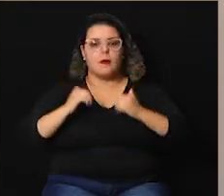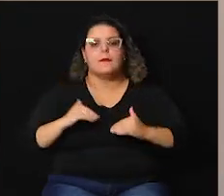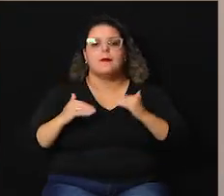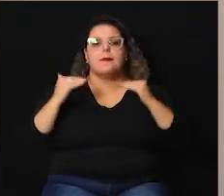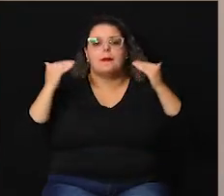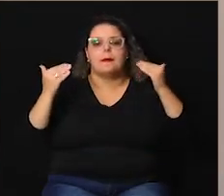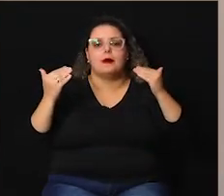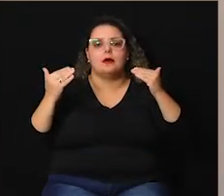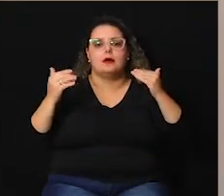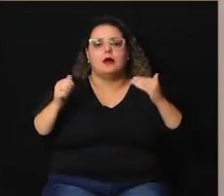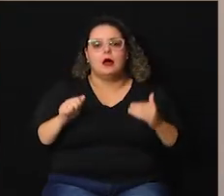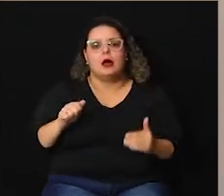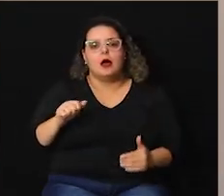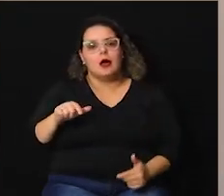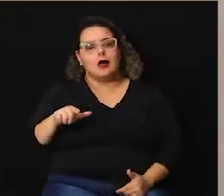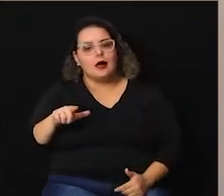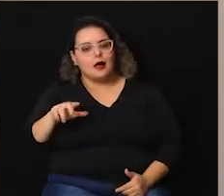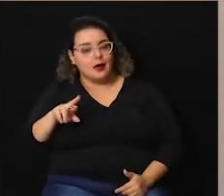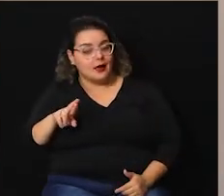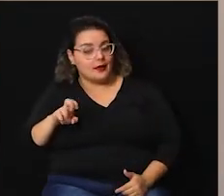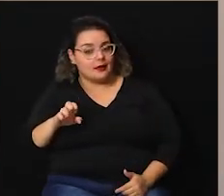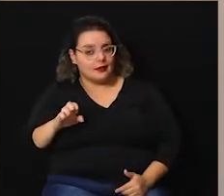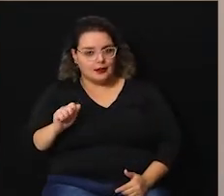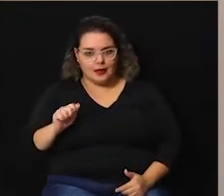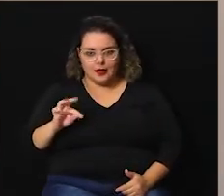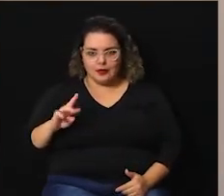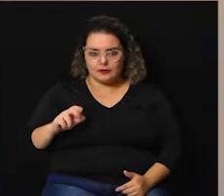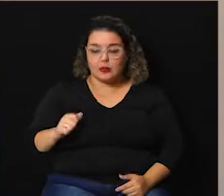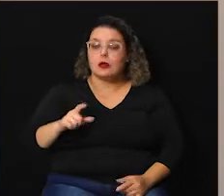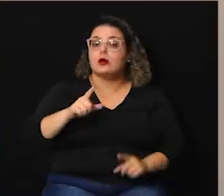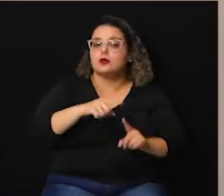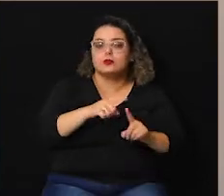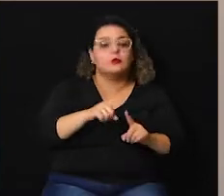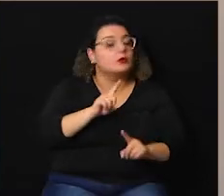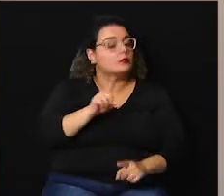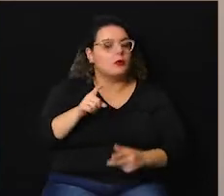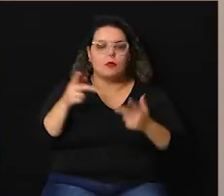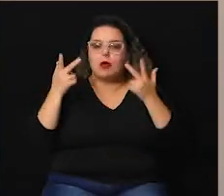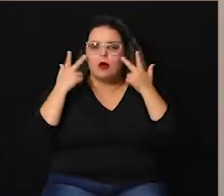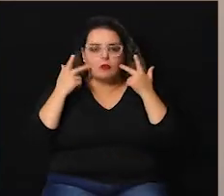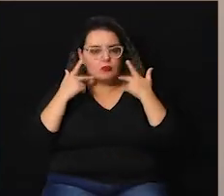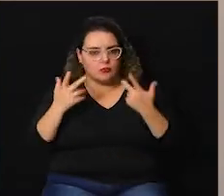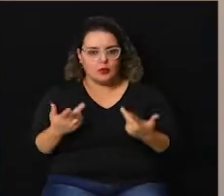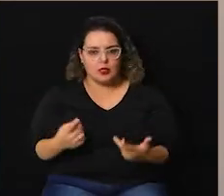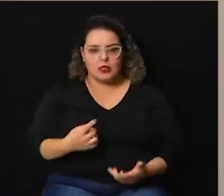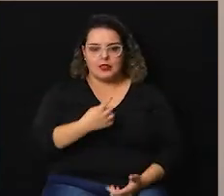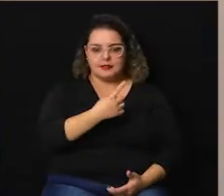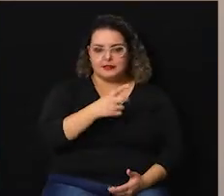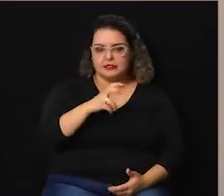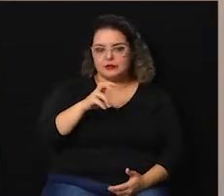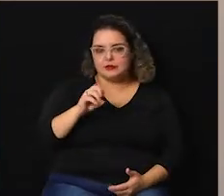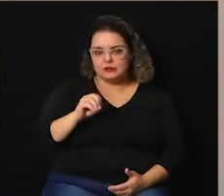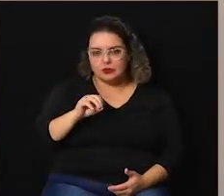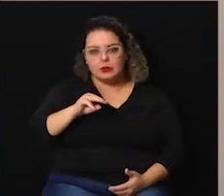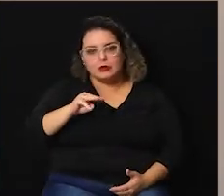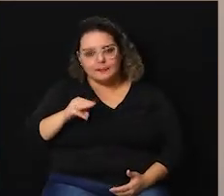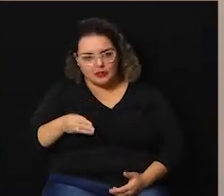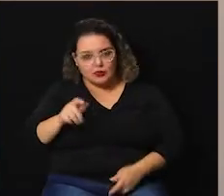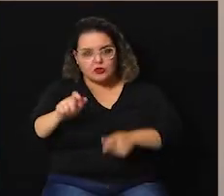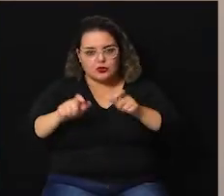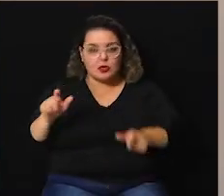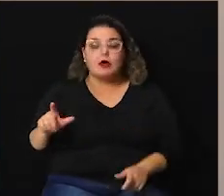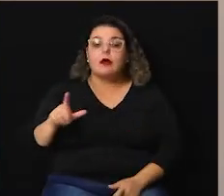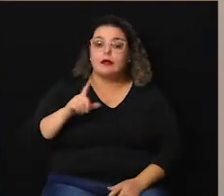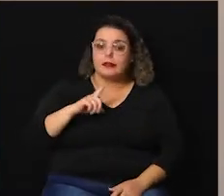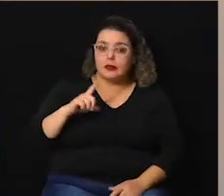areata. Então, isso já é um tipo de alopecia. Não é a mais comum. Cerca de 150 milhões de